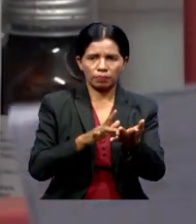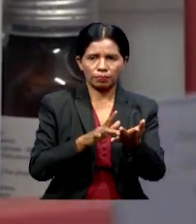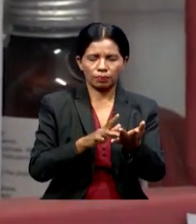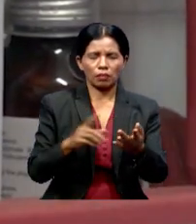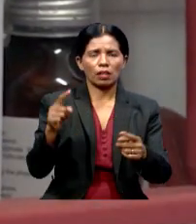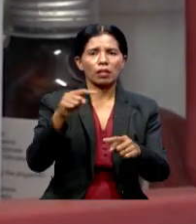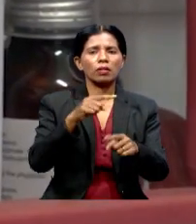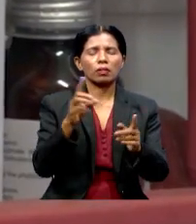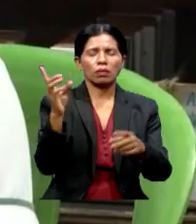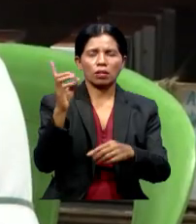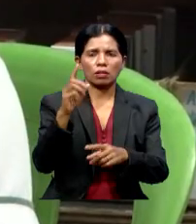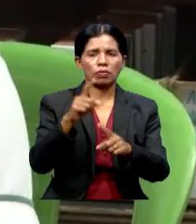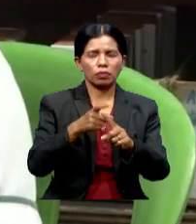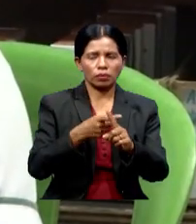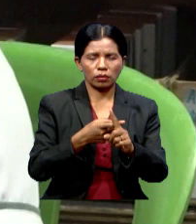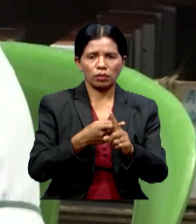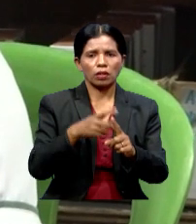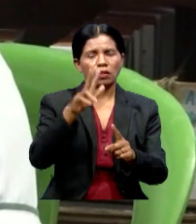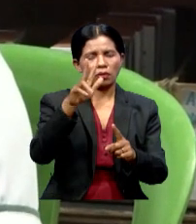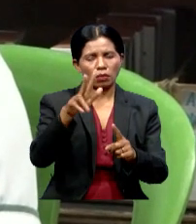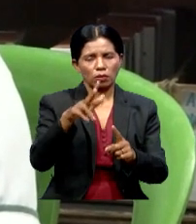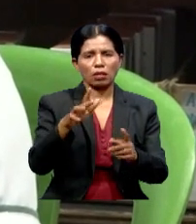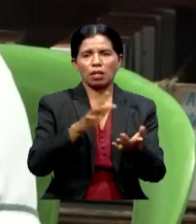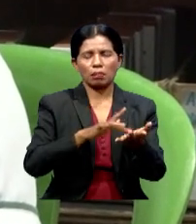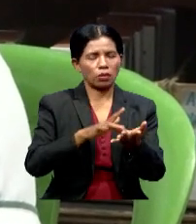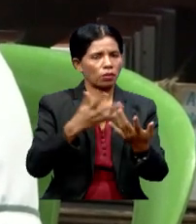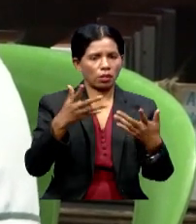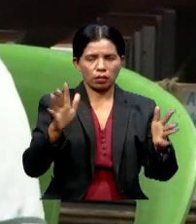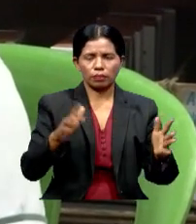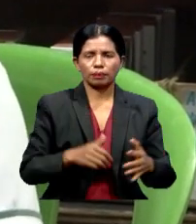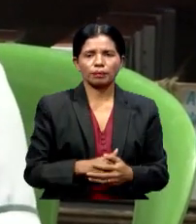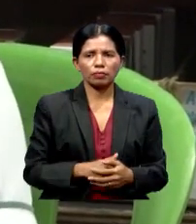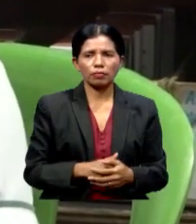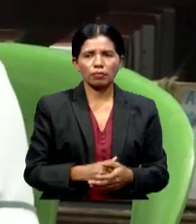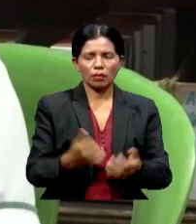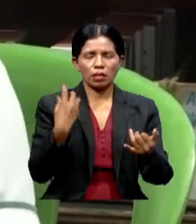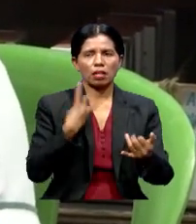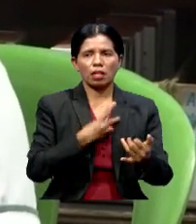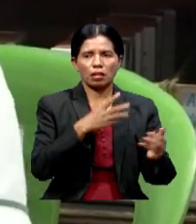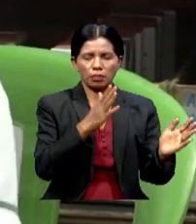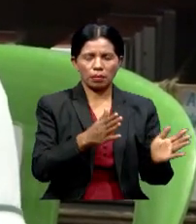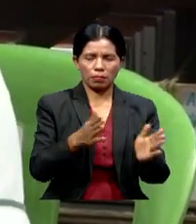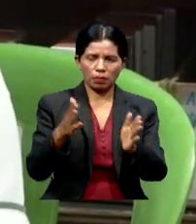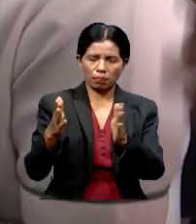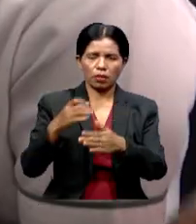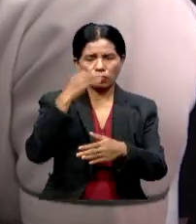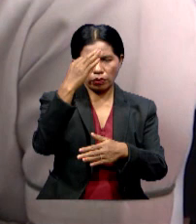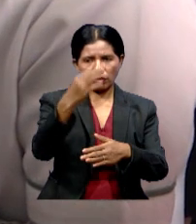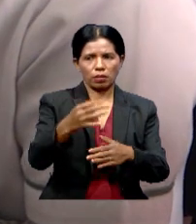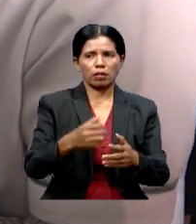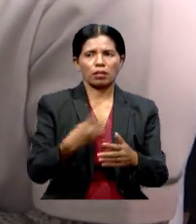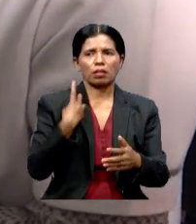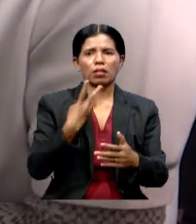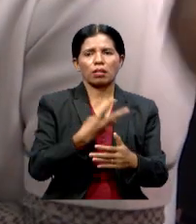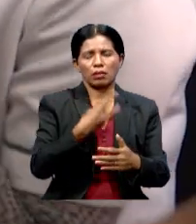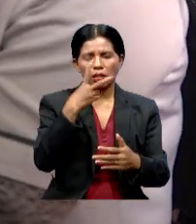iha minggu ketiga ne stok lai hana. Anta agora ne ami prepara ba regular ba oing ne. Ami